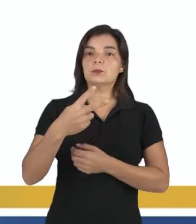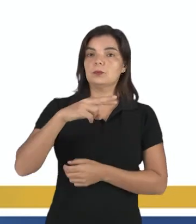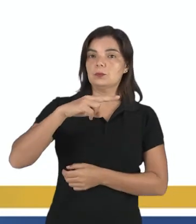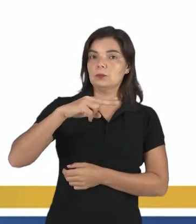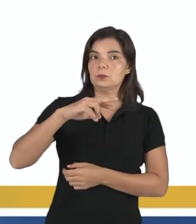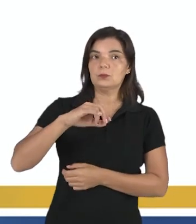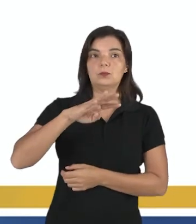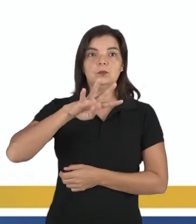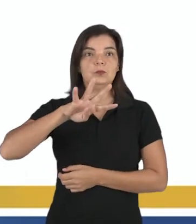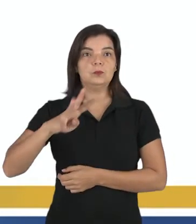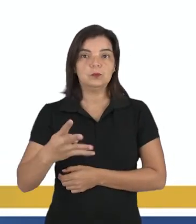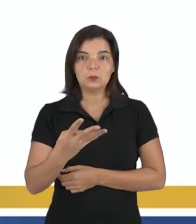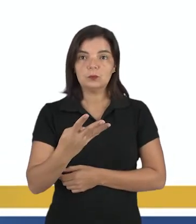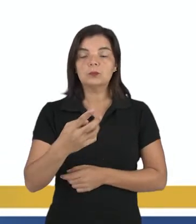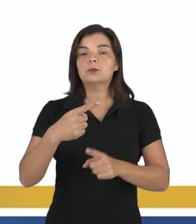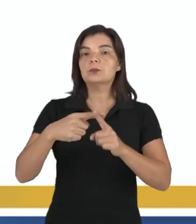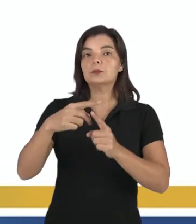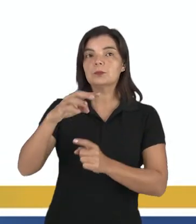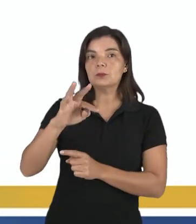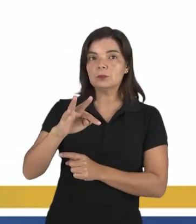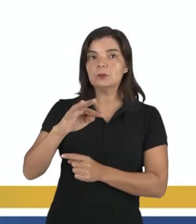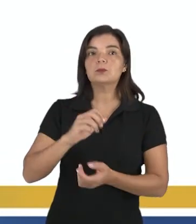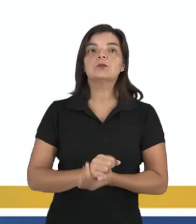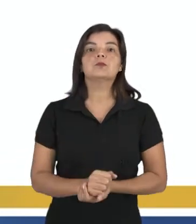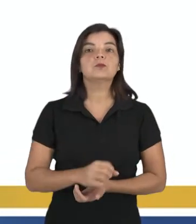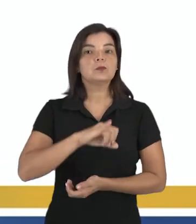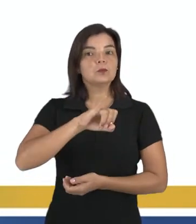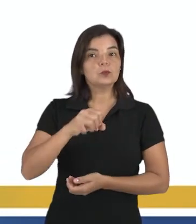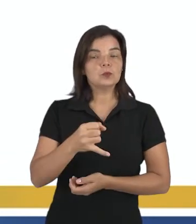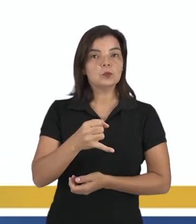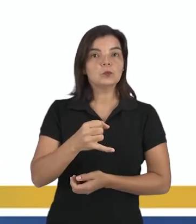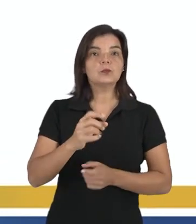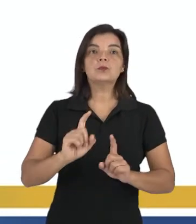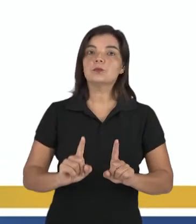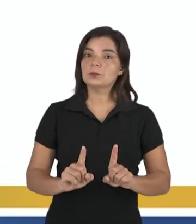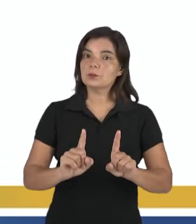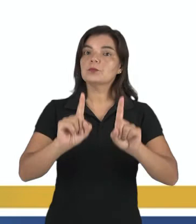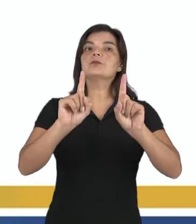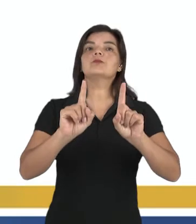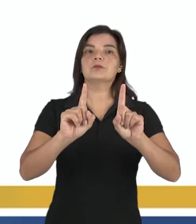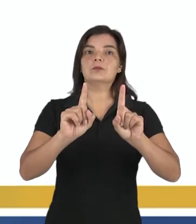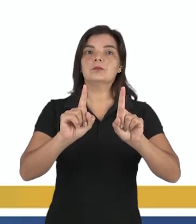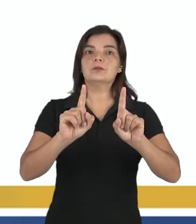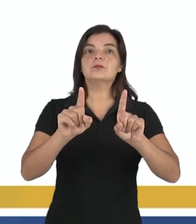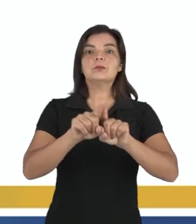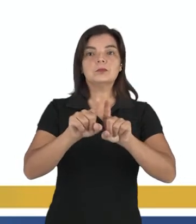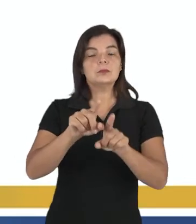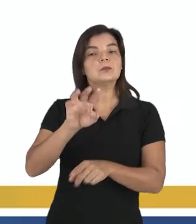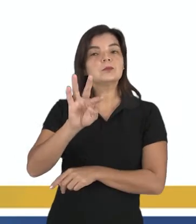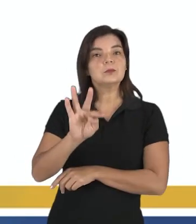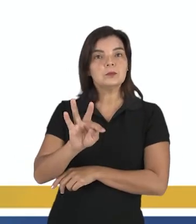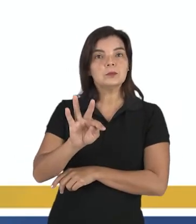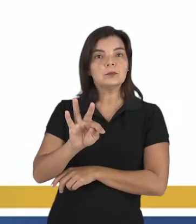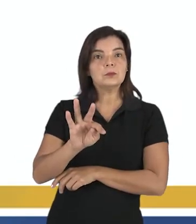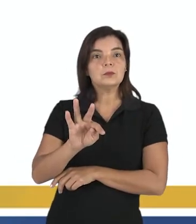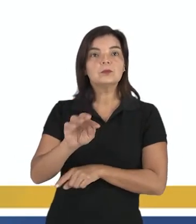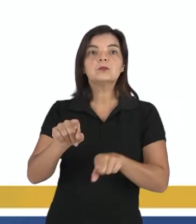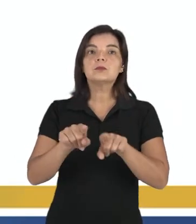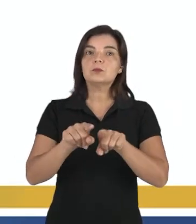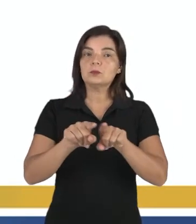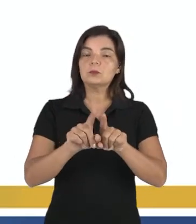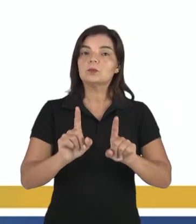a 4.000 vezes t, os valores de j são diretamente proporcional aos valores de t, e o coeficiente